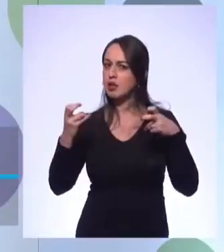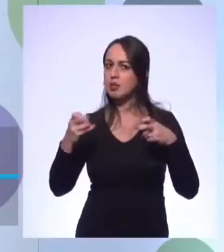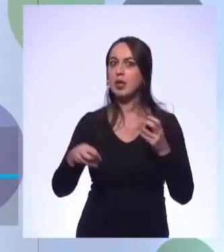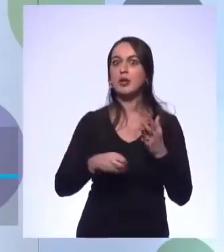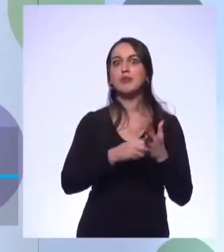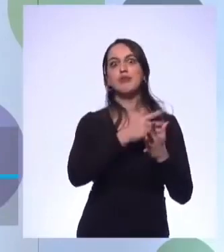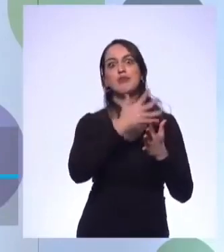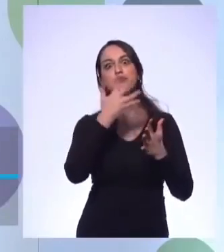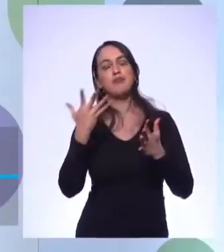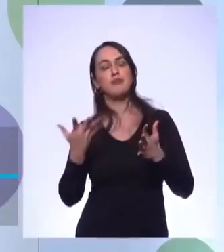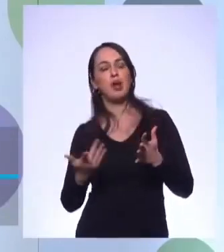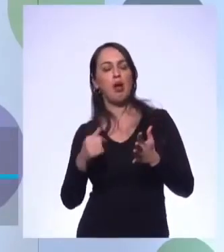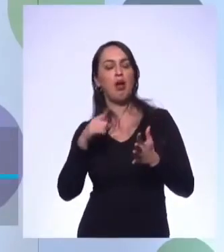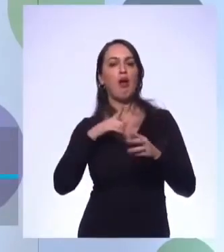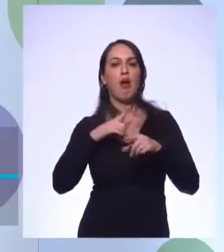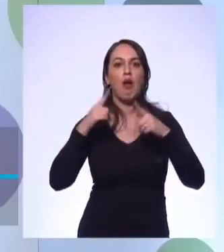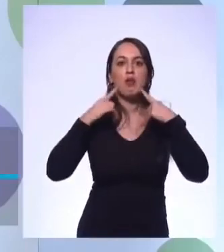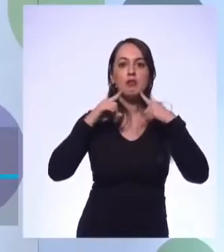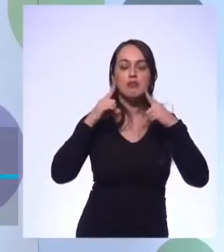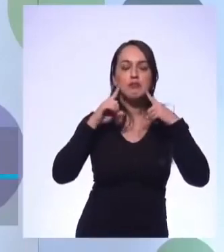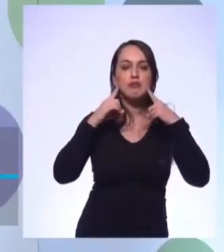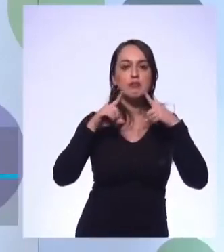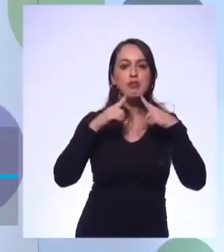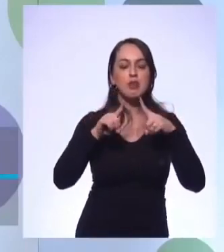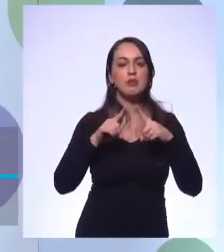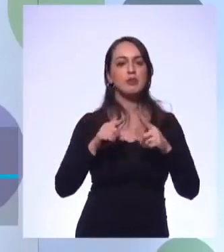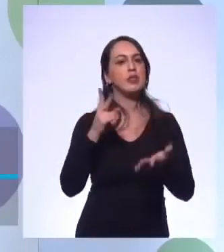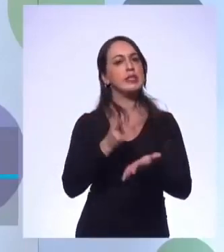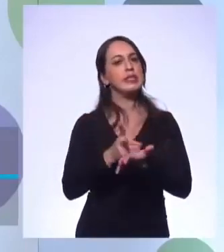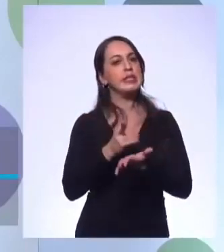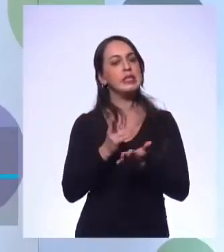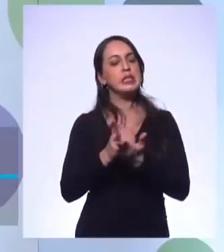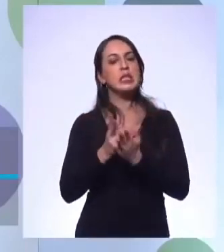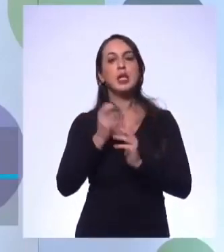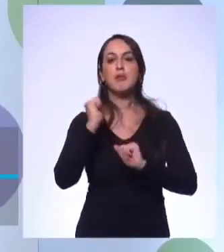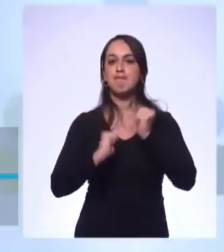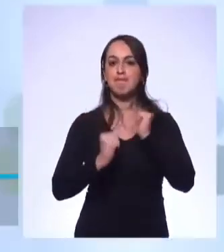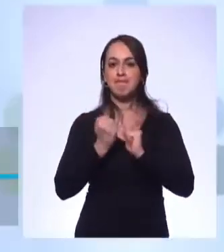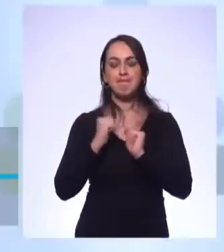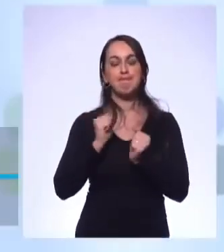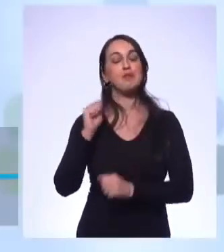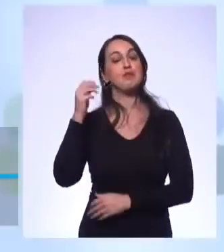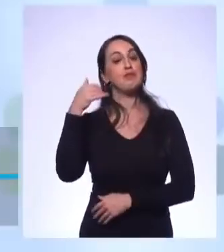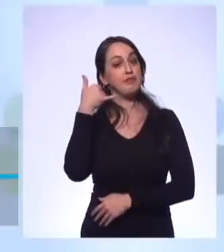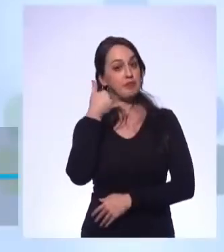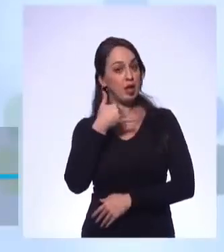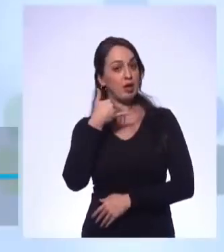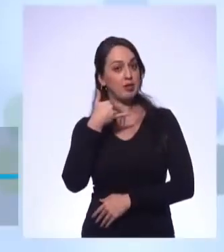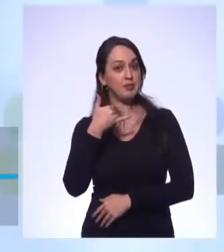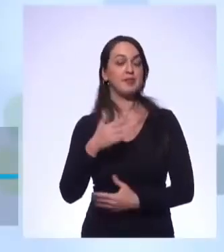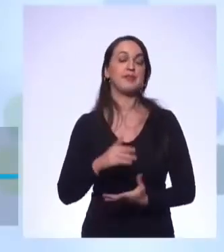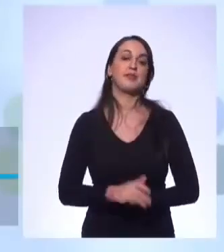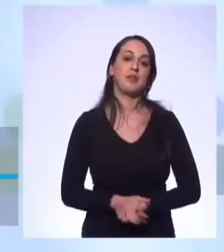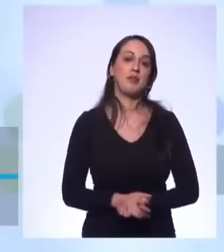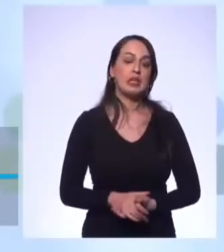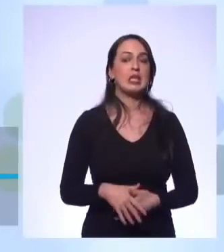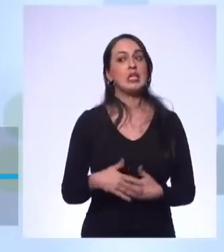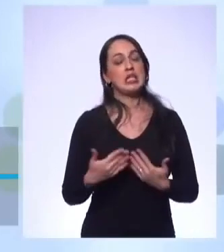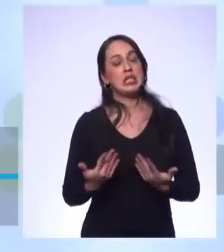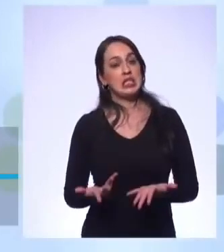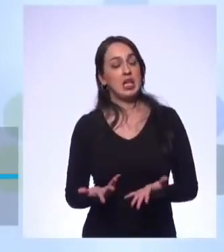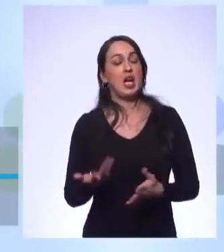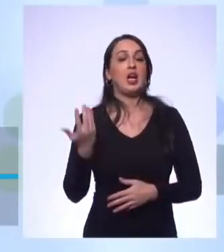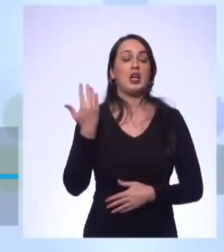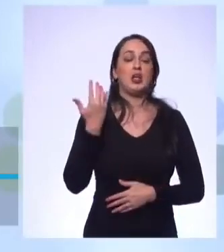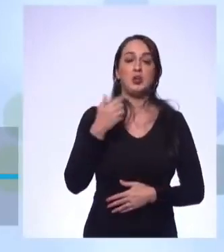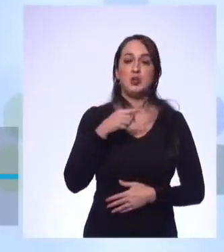canais, Procon, por exemplo. Quem são? São as companhias telefônicas. Isso, e oferece um serviço que poderia... Não vou ser tão leviano a